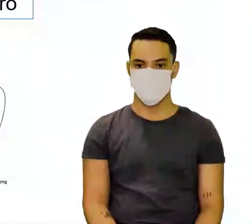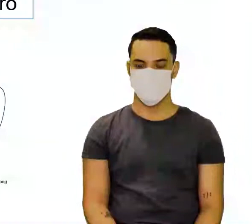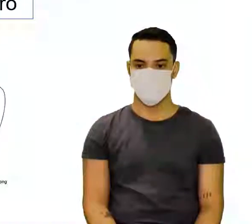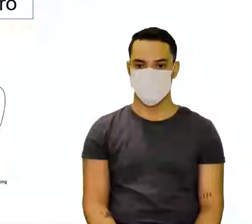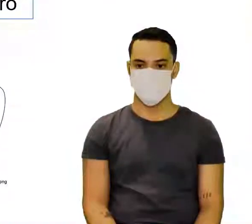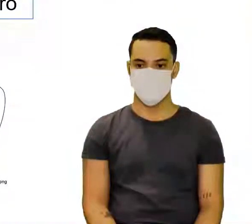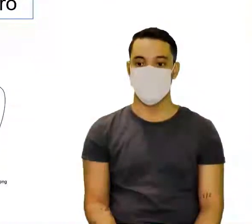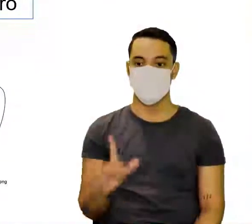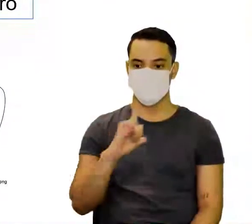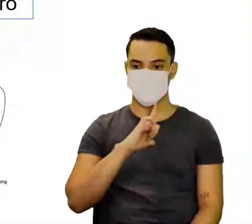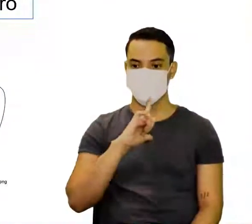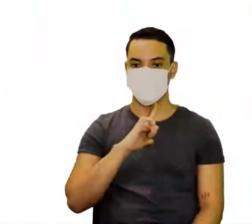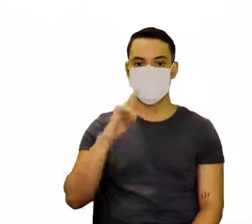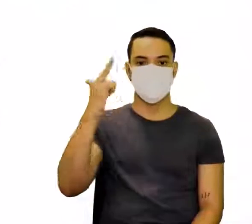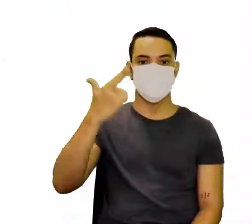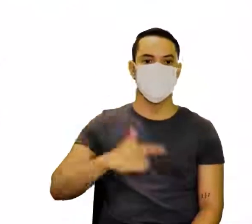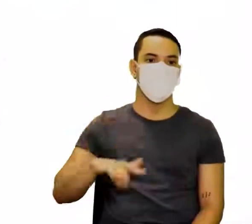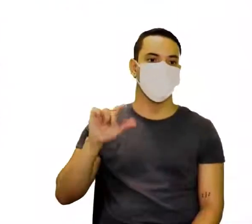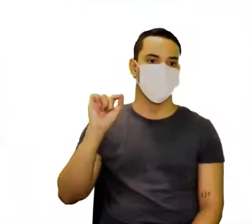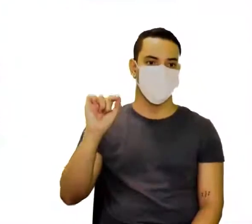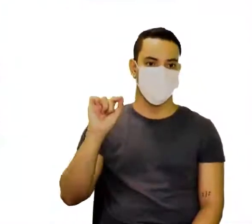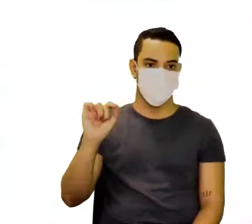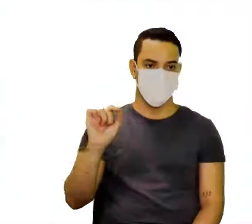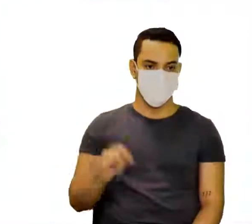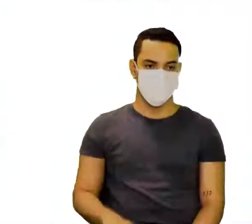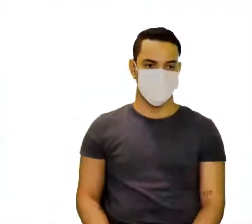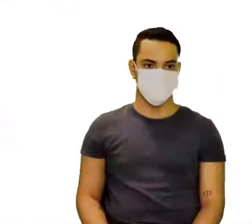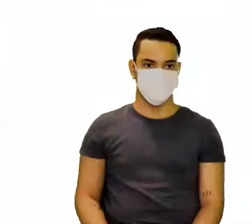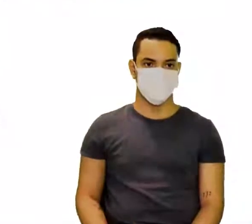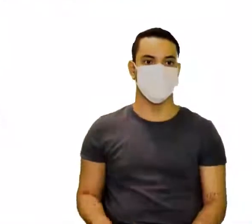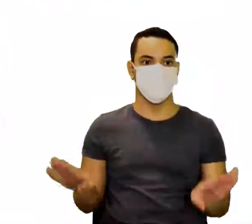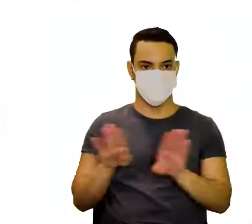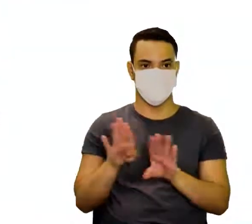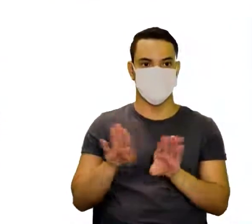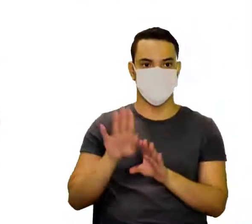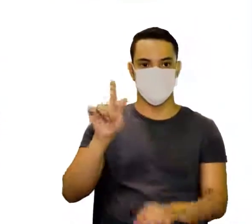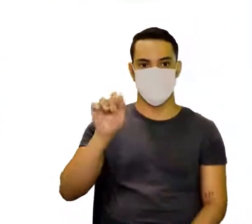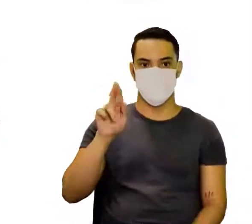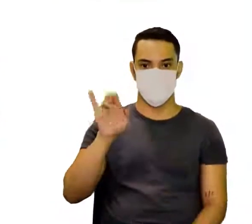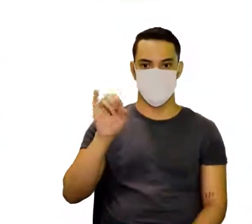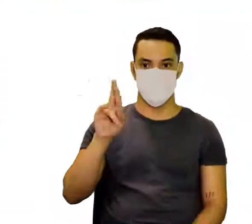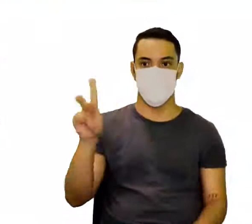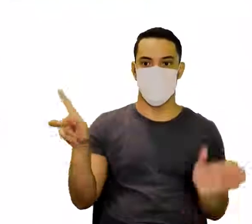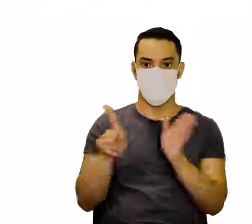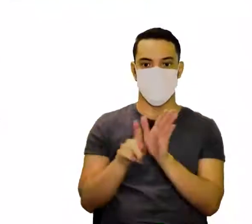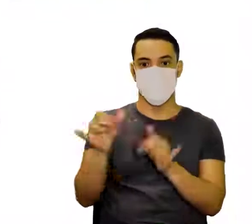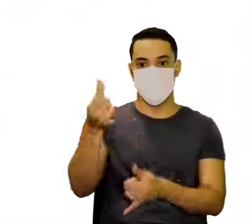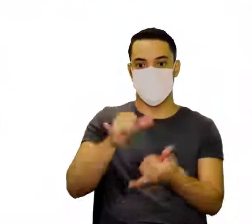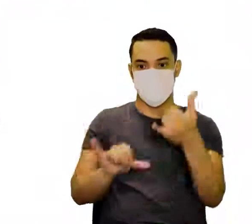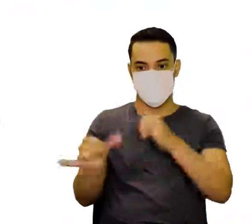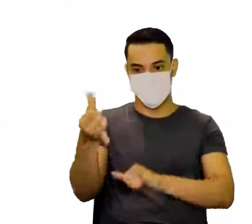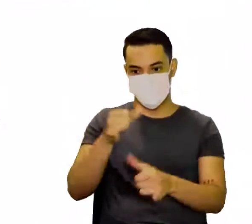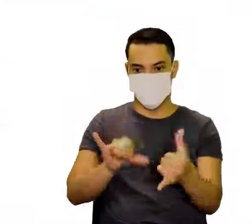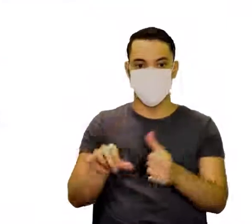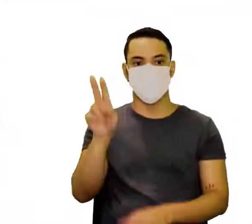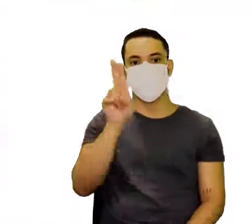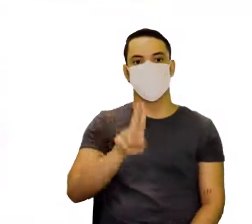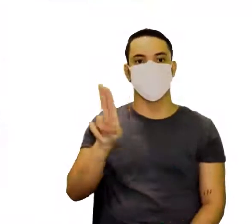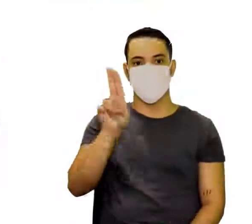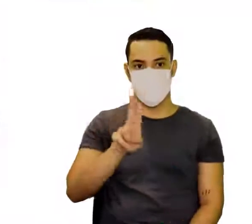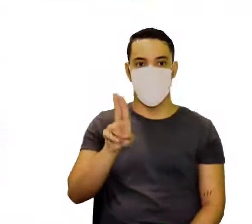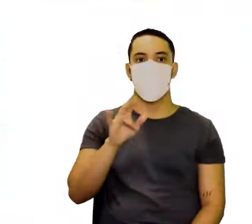O que nós temos mais aqui? Gerador químico. O gerador químico utiliza